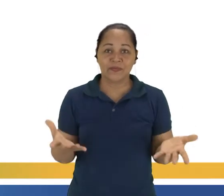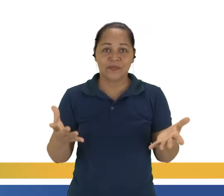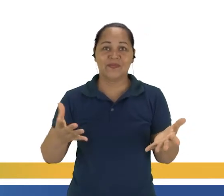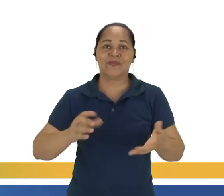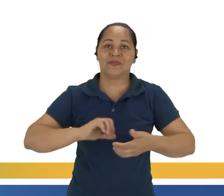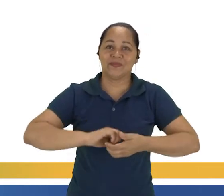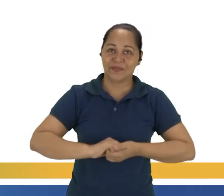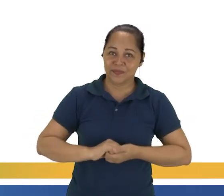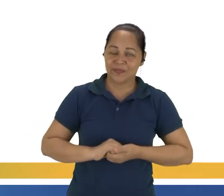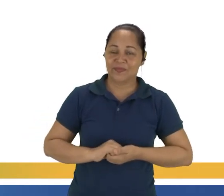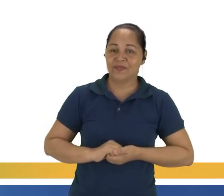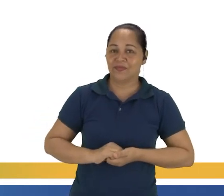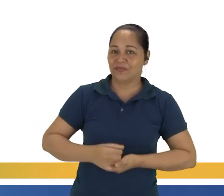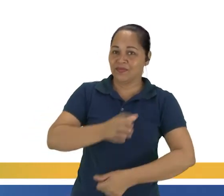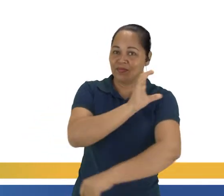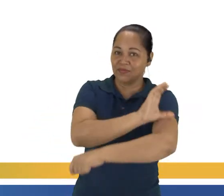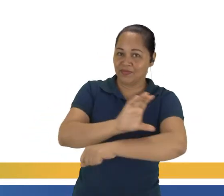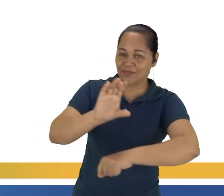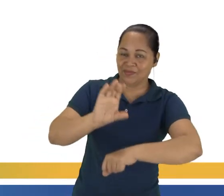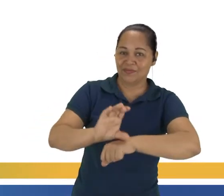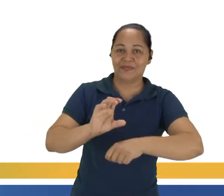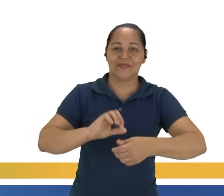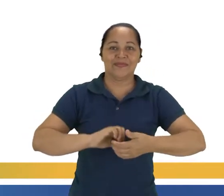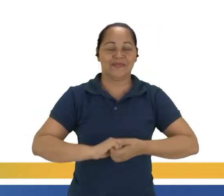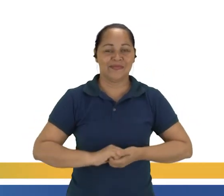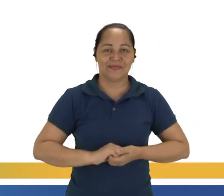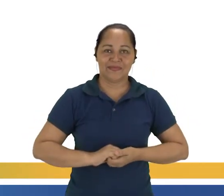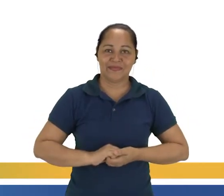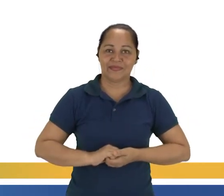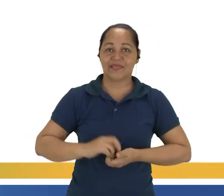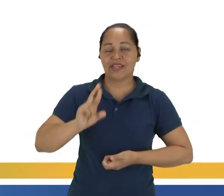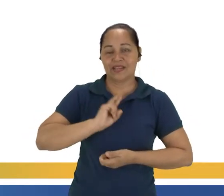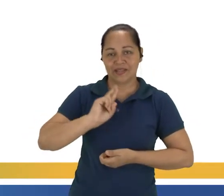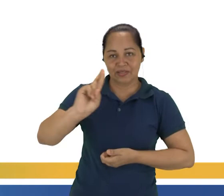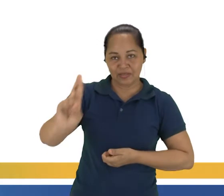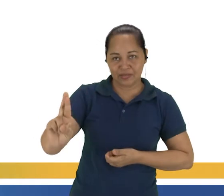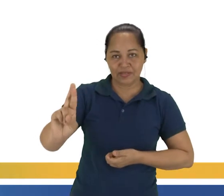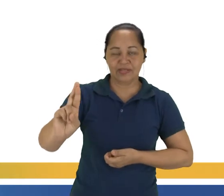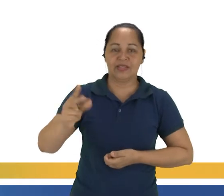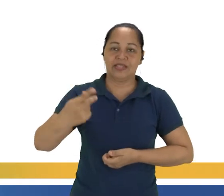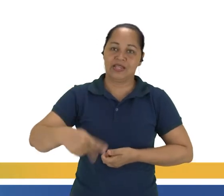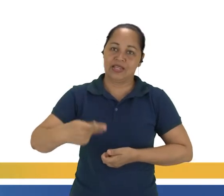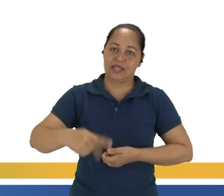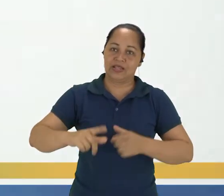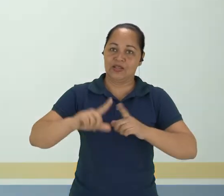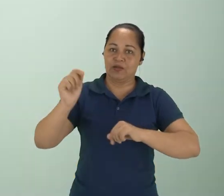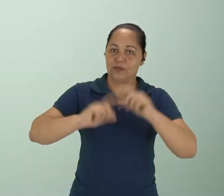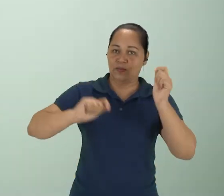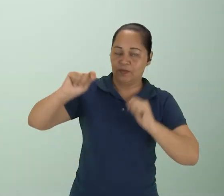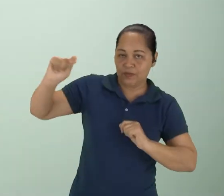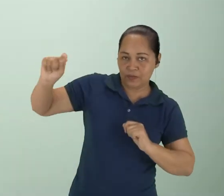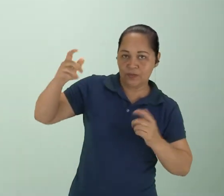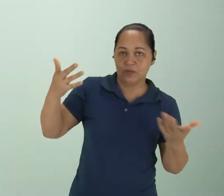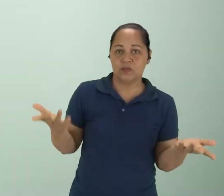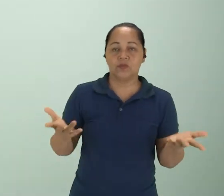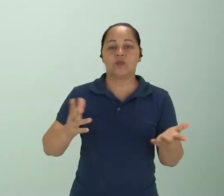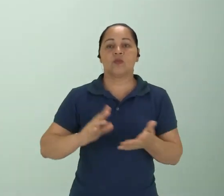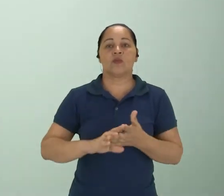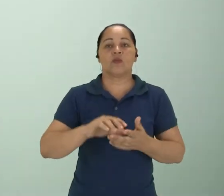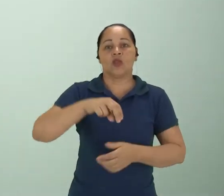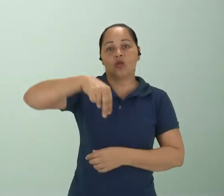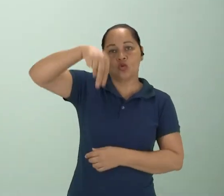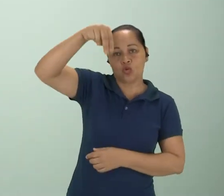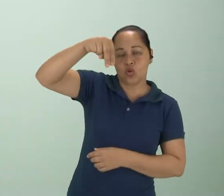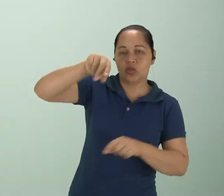esse tipo de cultura, movimentos também ligados a religiosidades, aqui na nossa região é muito importante, né? Nós temos um dos maiores